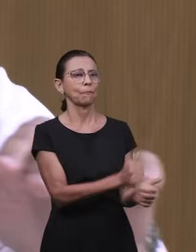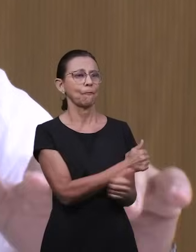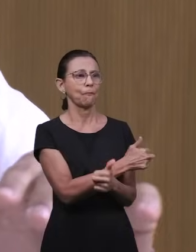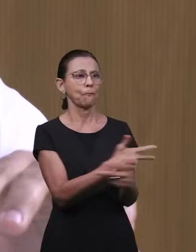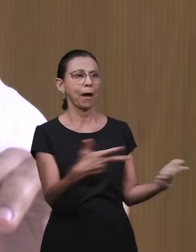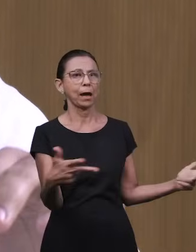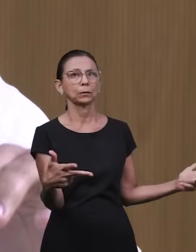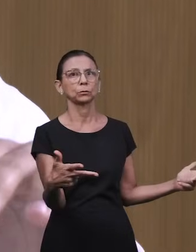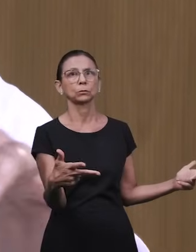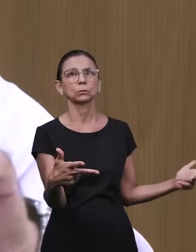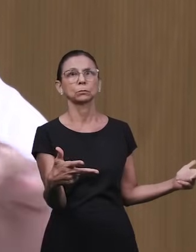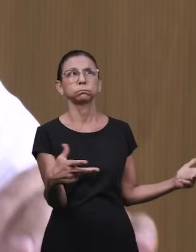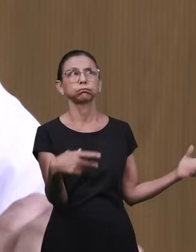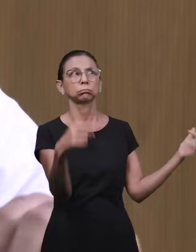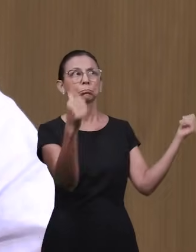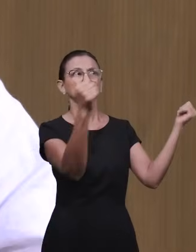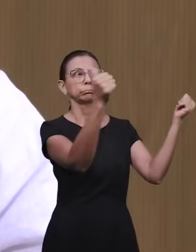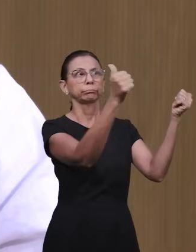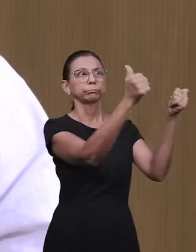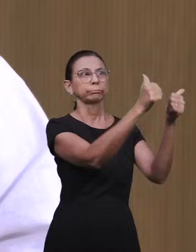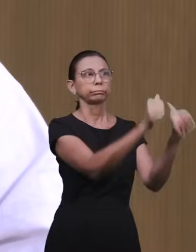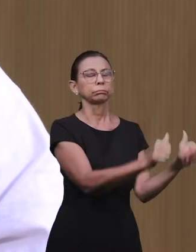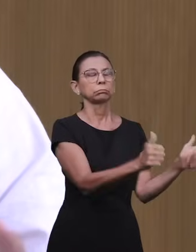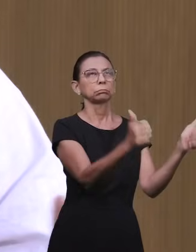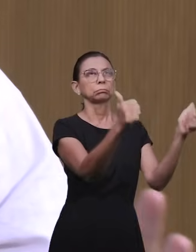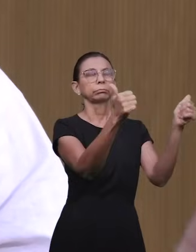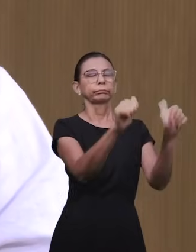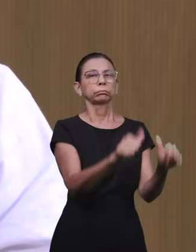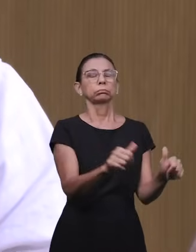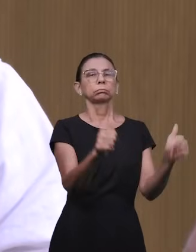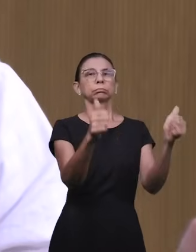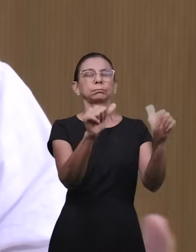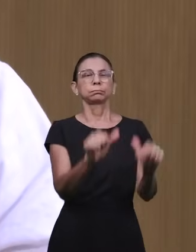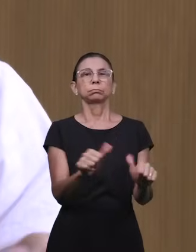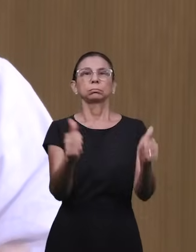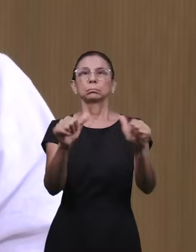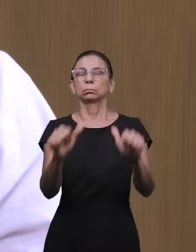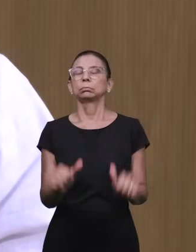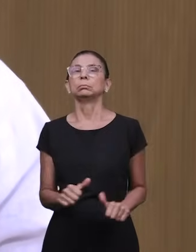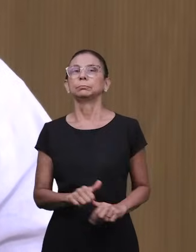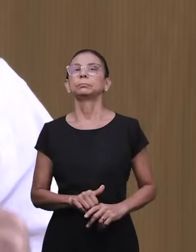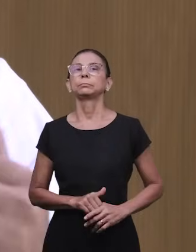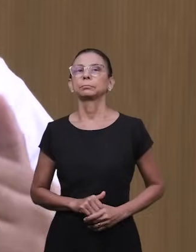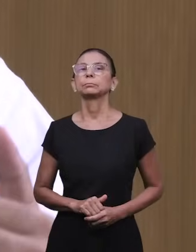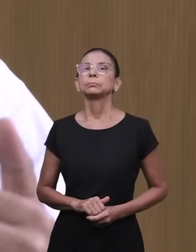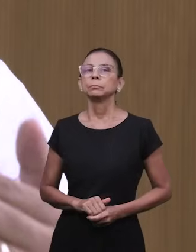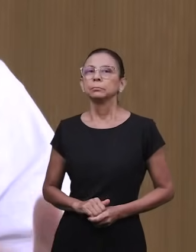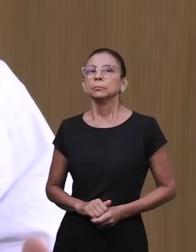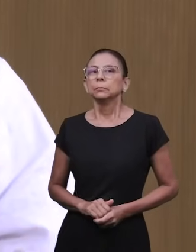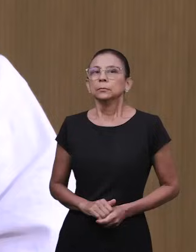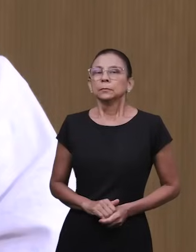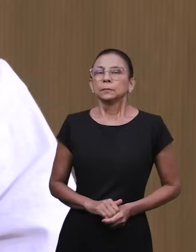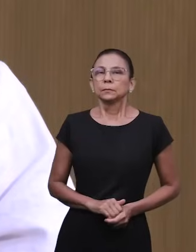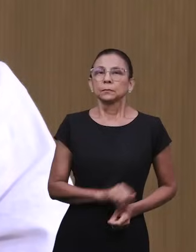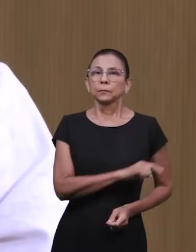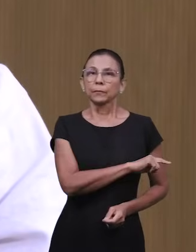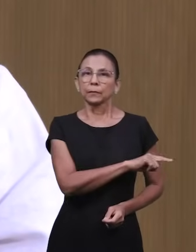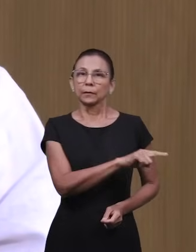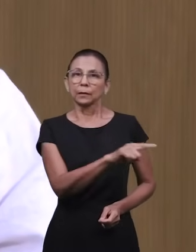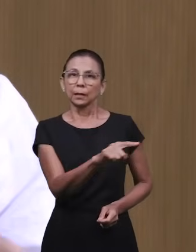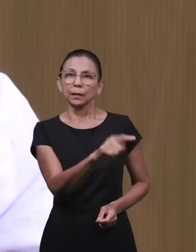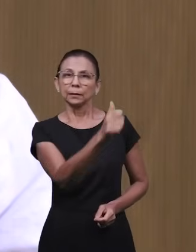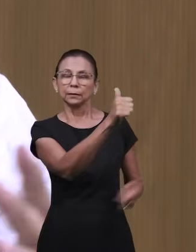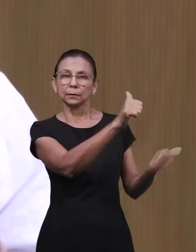pluralidade, um grande número de deuses. Então, no dia a dia,